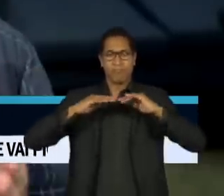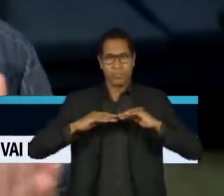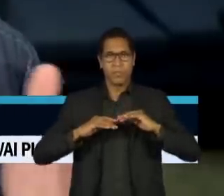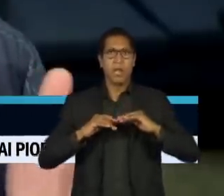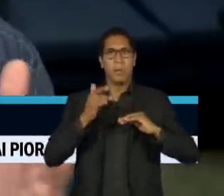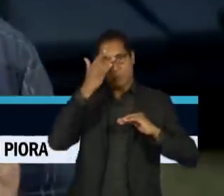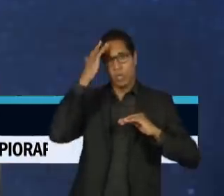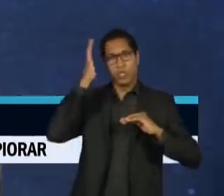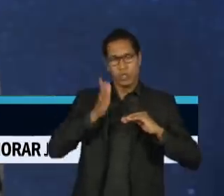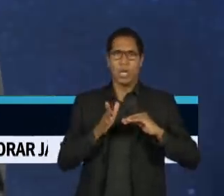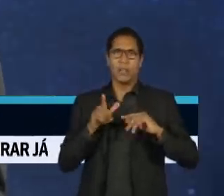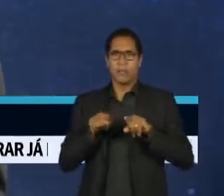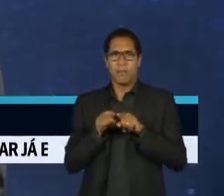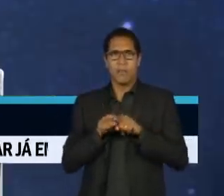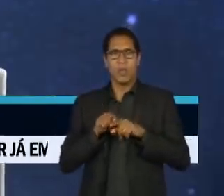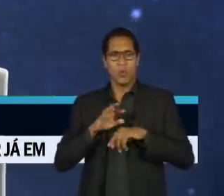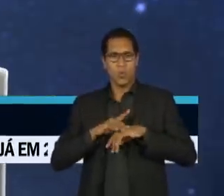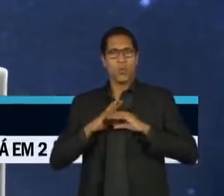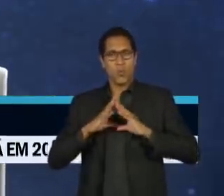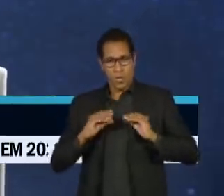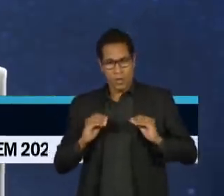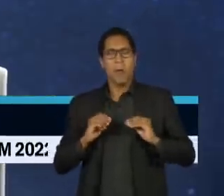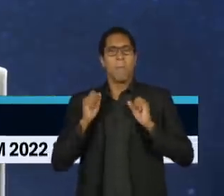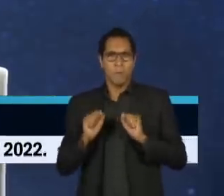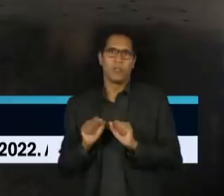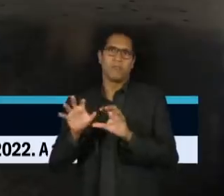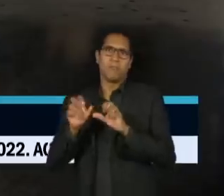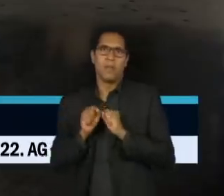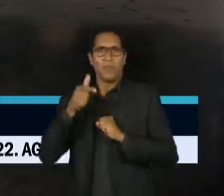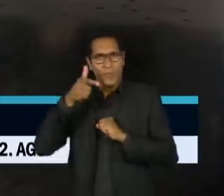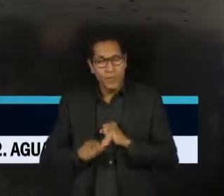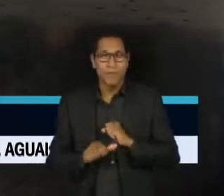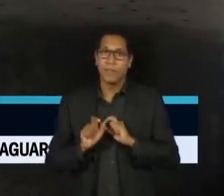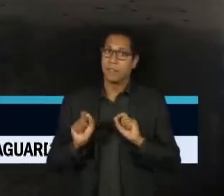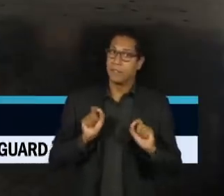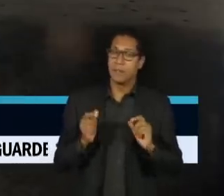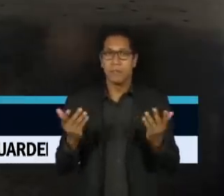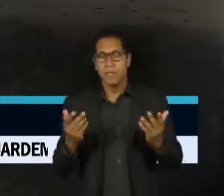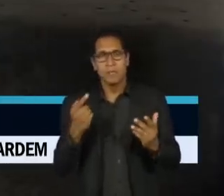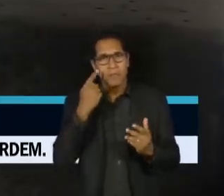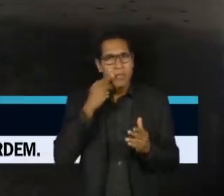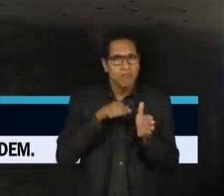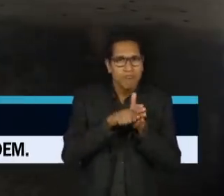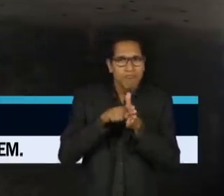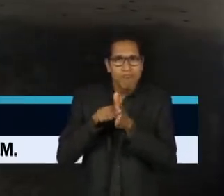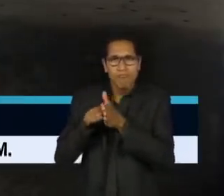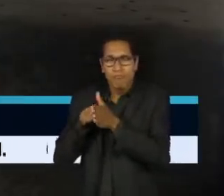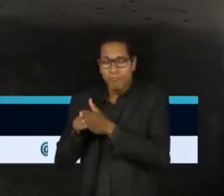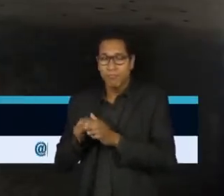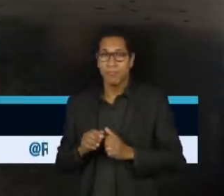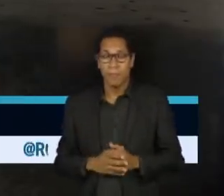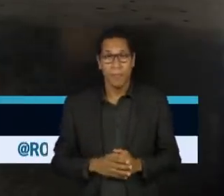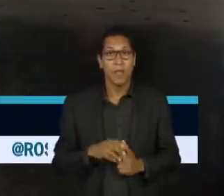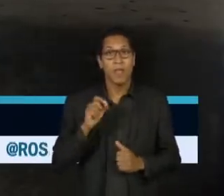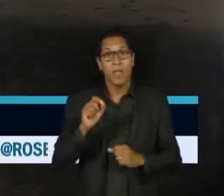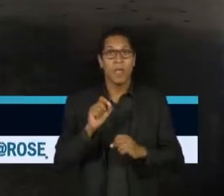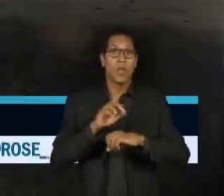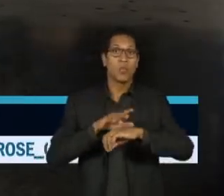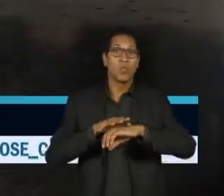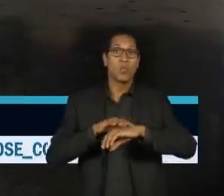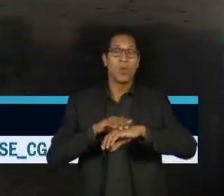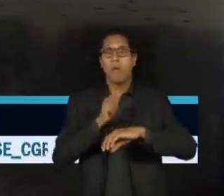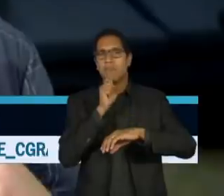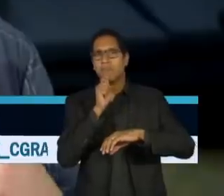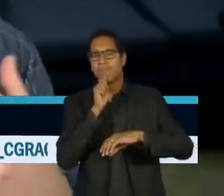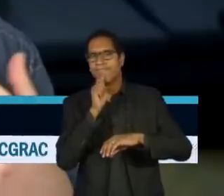a gente precisa ver como ela interage com as vacinas, que é o que os fabricantes estão testando, e a gente deve descobrir em uns 10 dias. Sobre a severidade da doença, ainda não deu tempo de